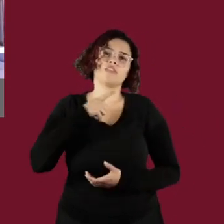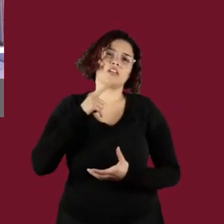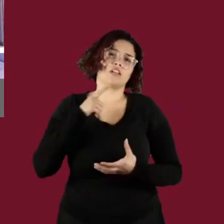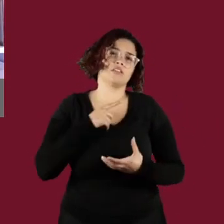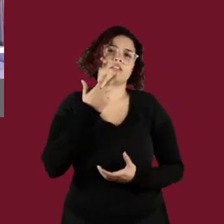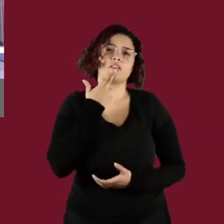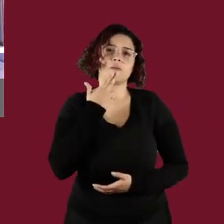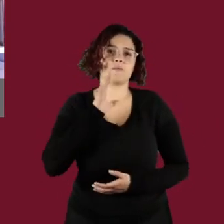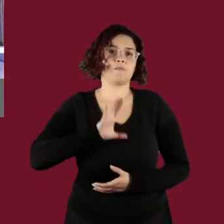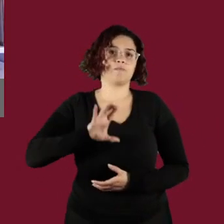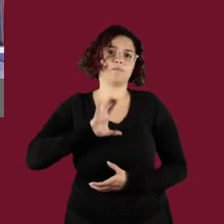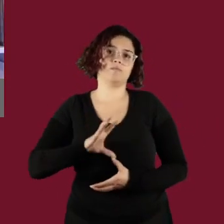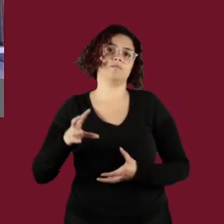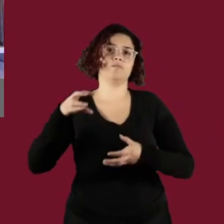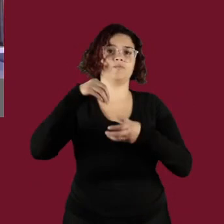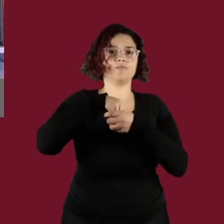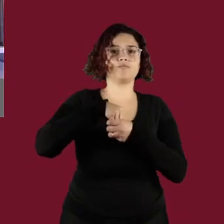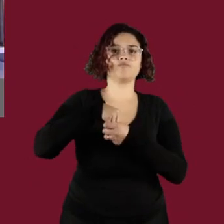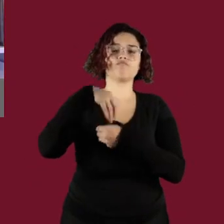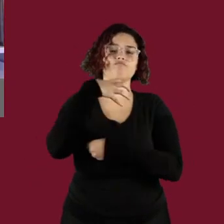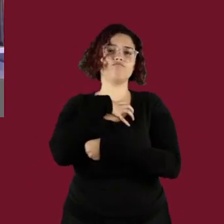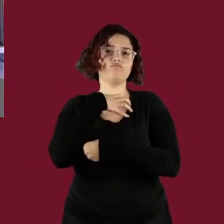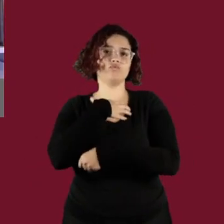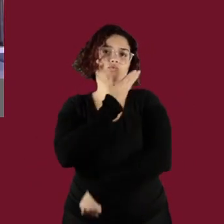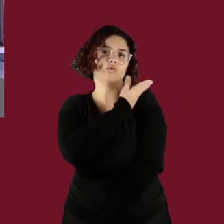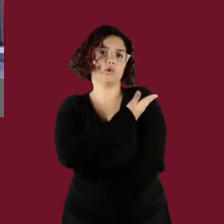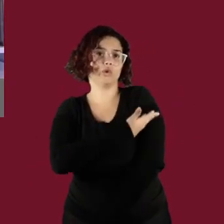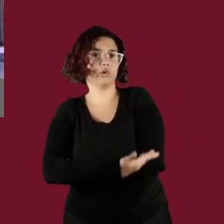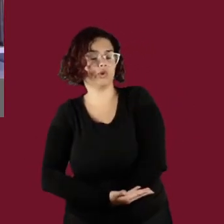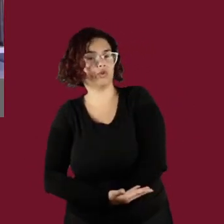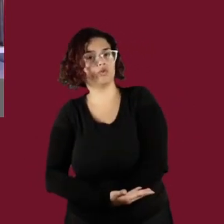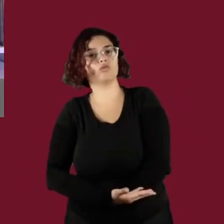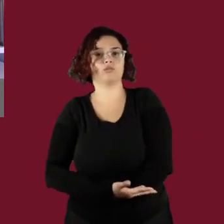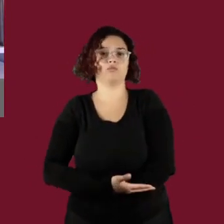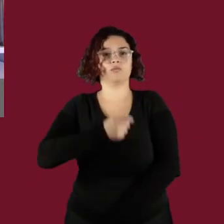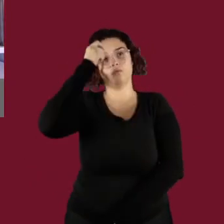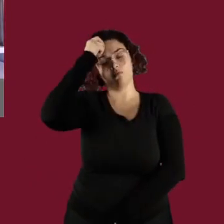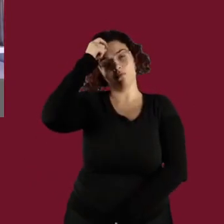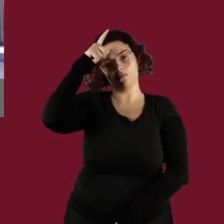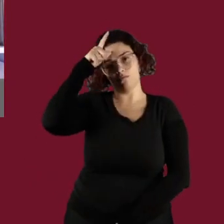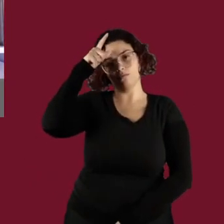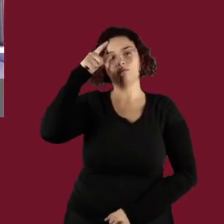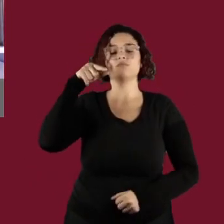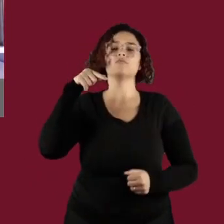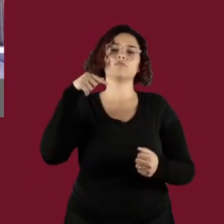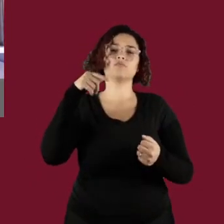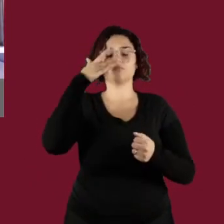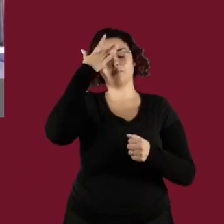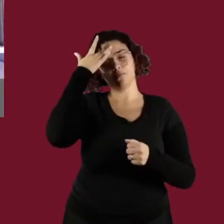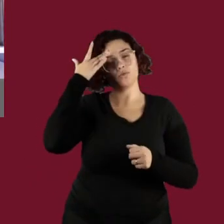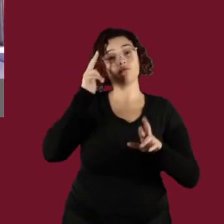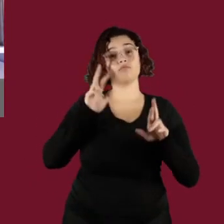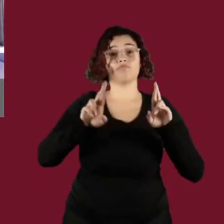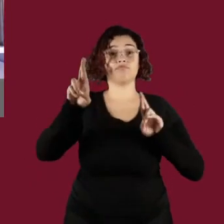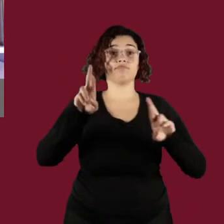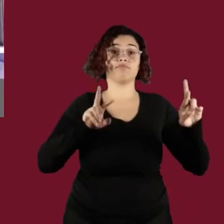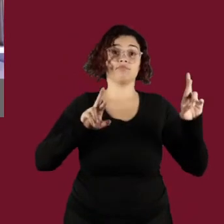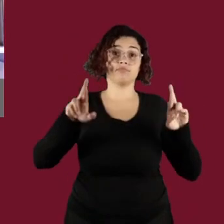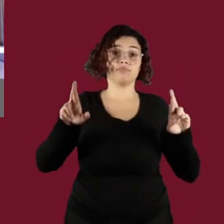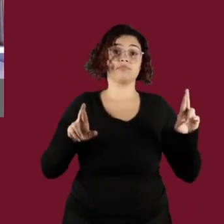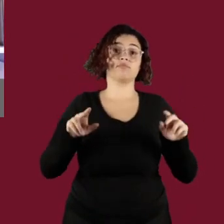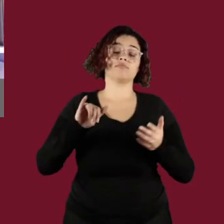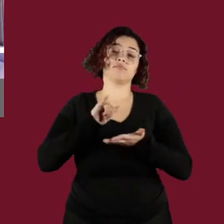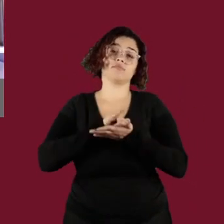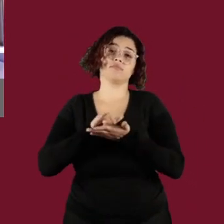nas celebrações que estes correspondentes trazem, mas também a celebração global aqui em Nova York